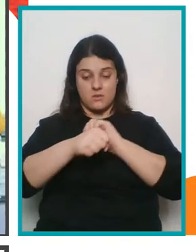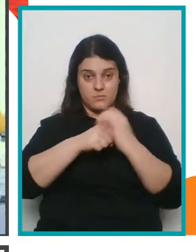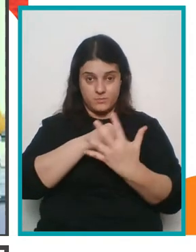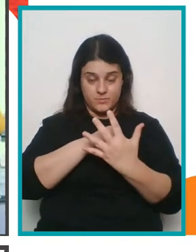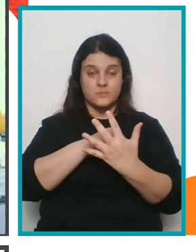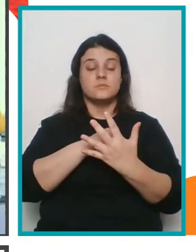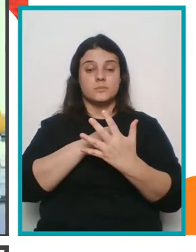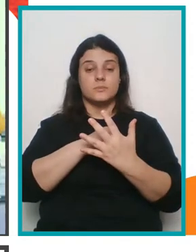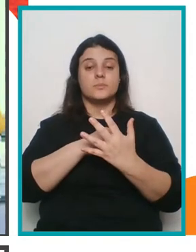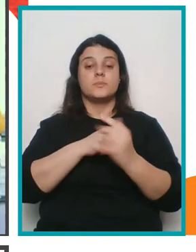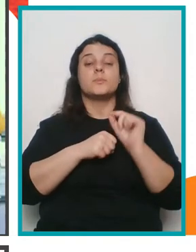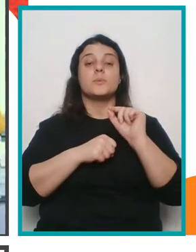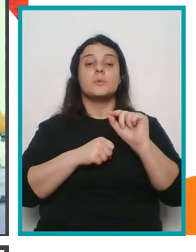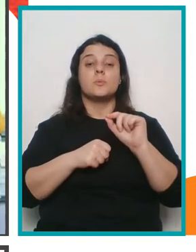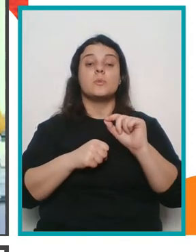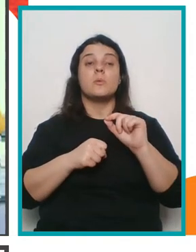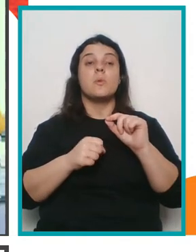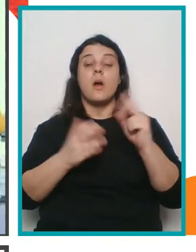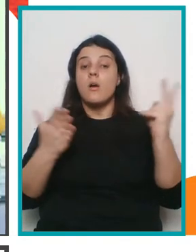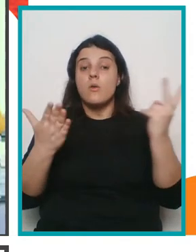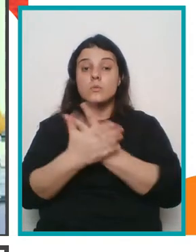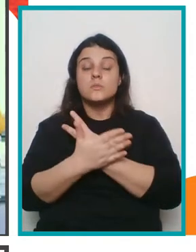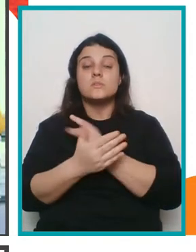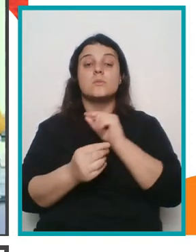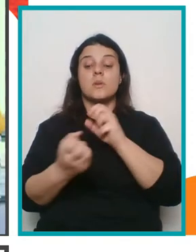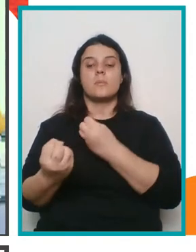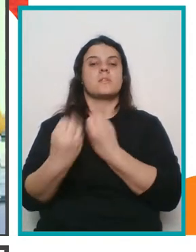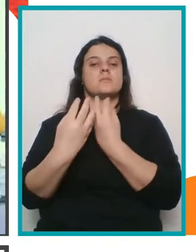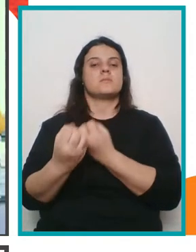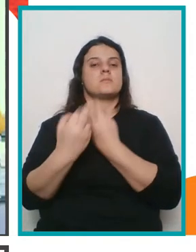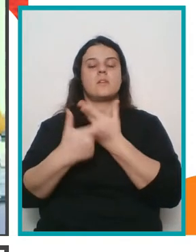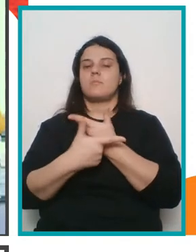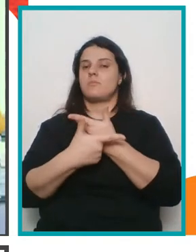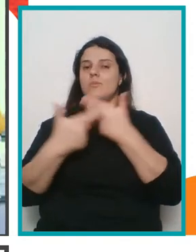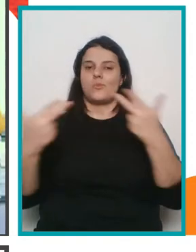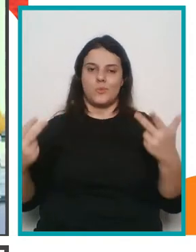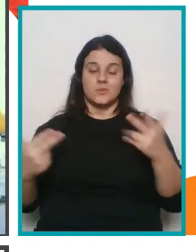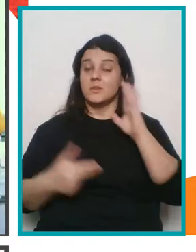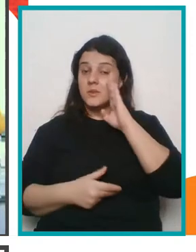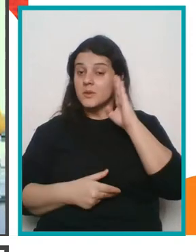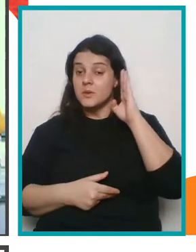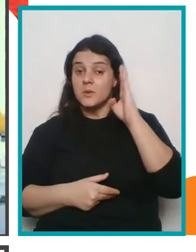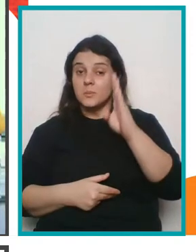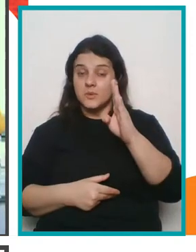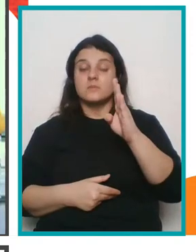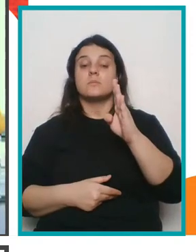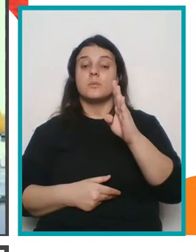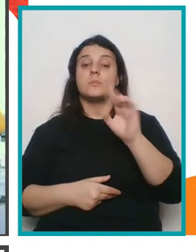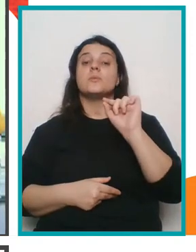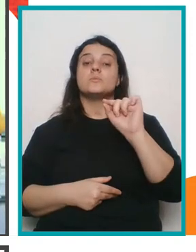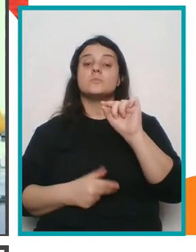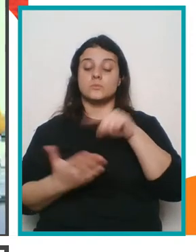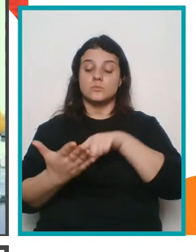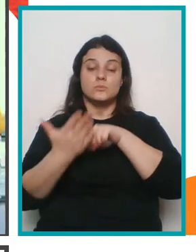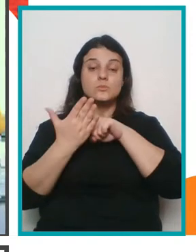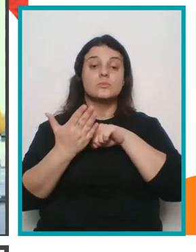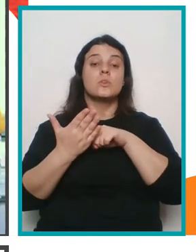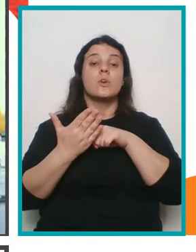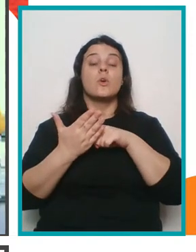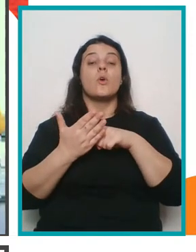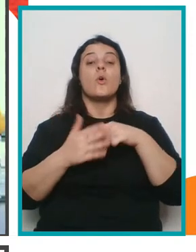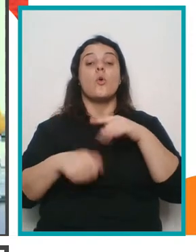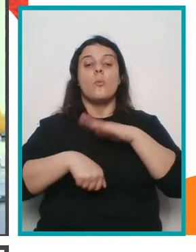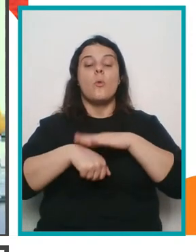de passagem, né? Em que muitos dos nossos anciões, muitas das pessoas que estão na luta há muito tempo,